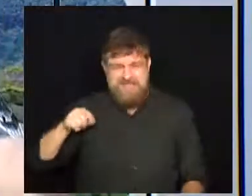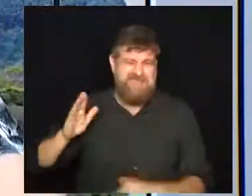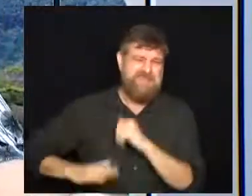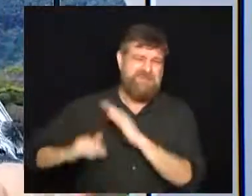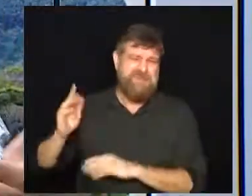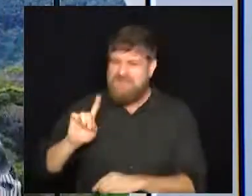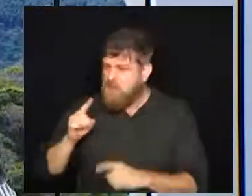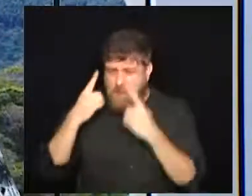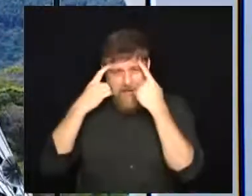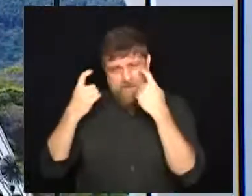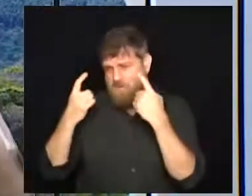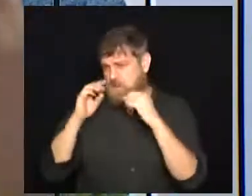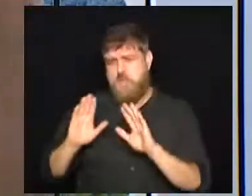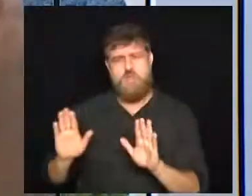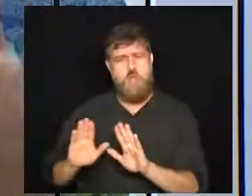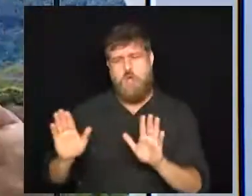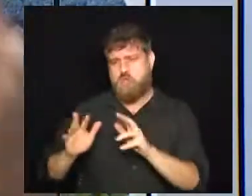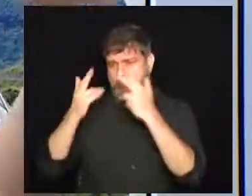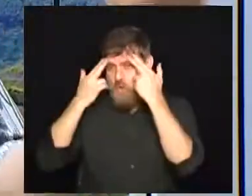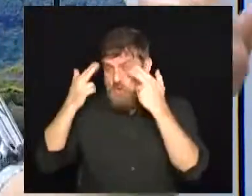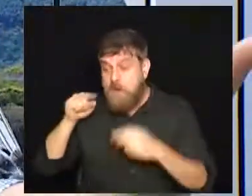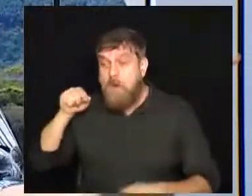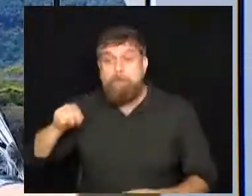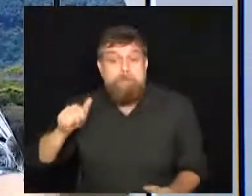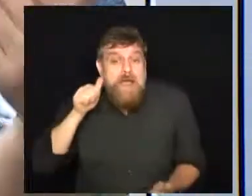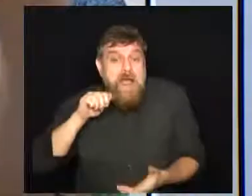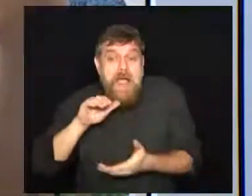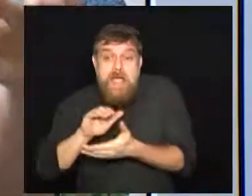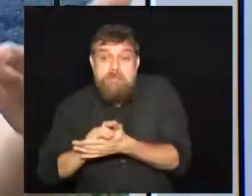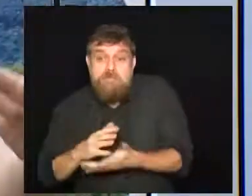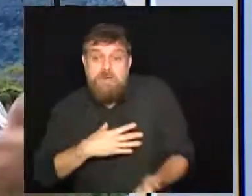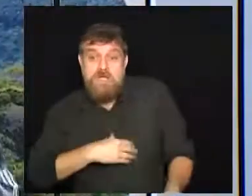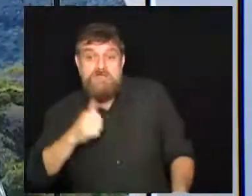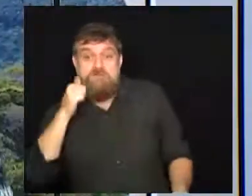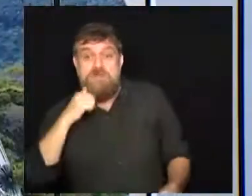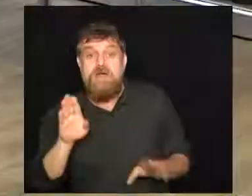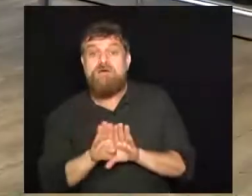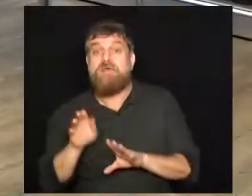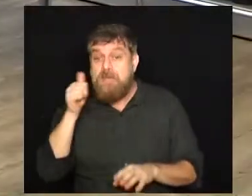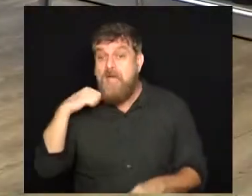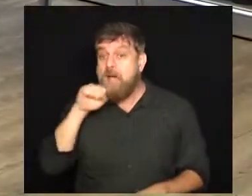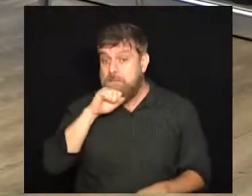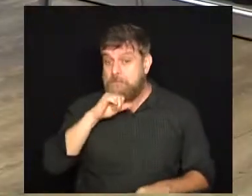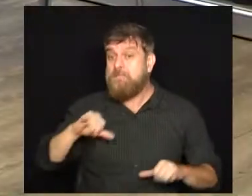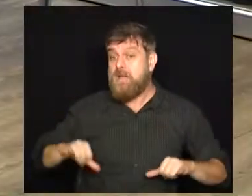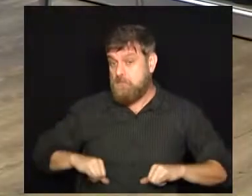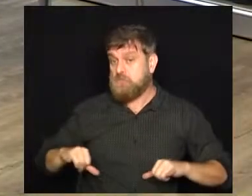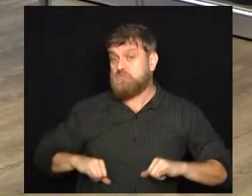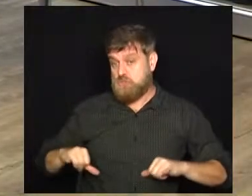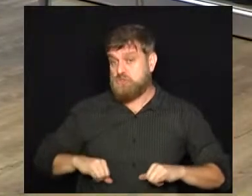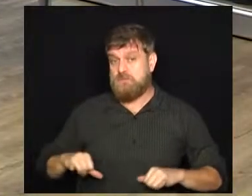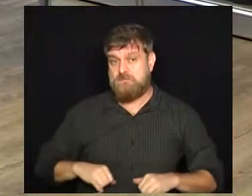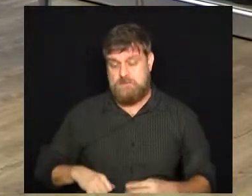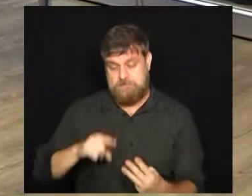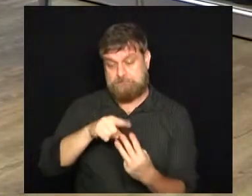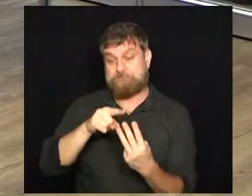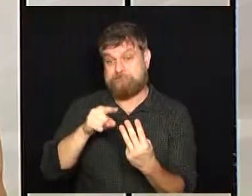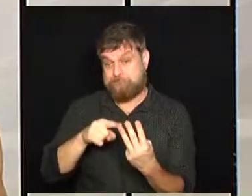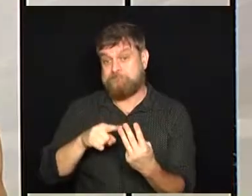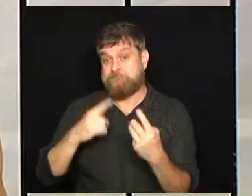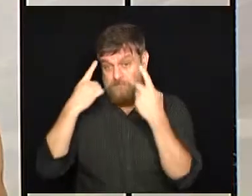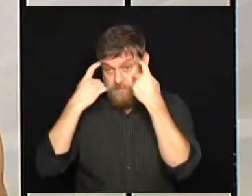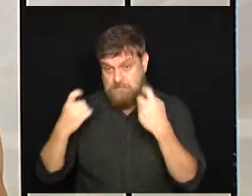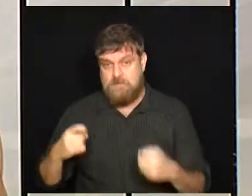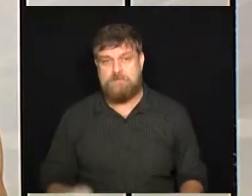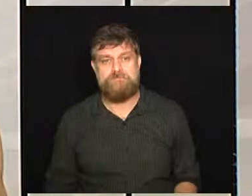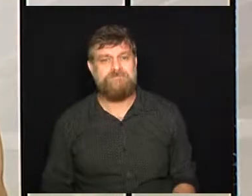violência doméstica contra sua esposa, sua companheira, sua filha ou até sua mãe. Mariana, esse é um assunto que você fala muito, né?